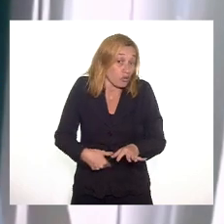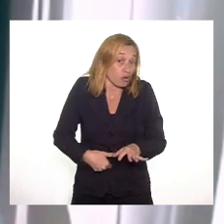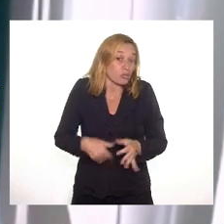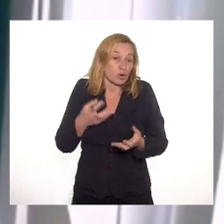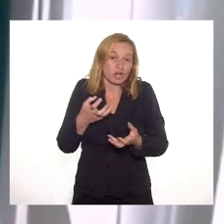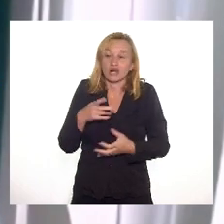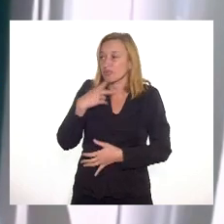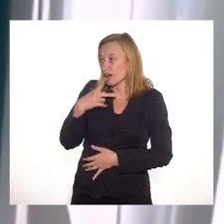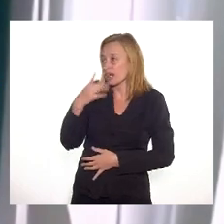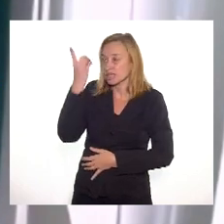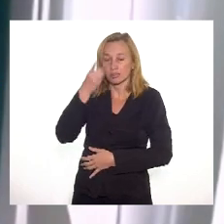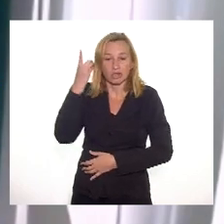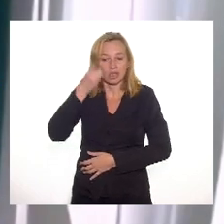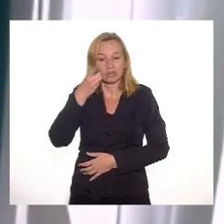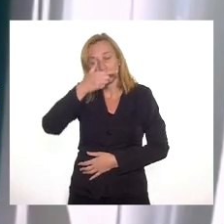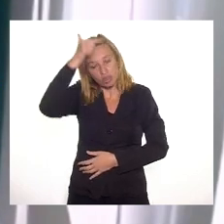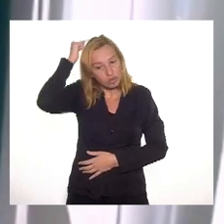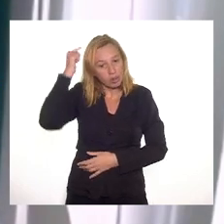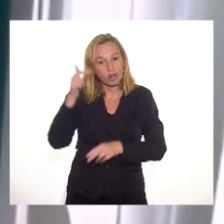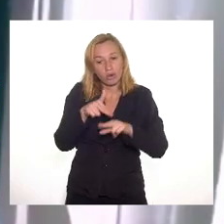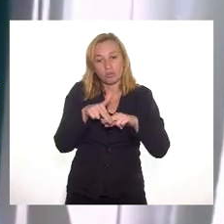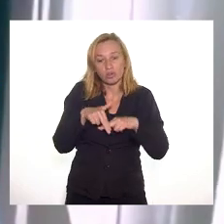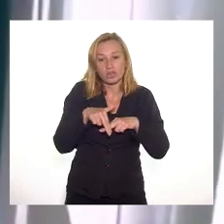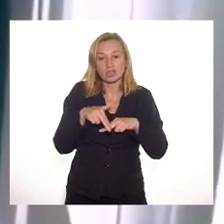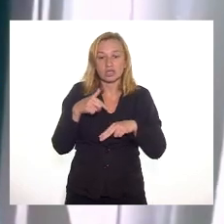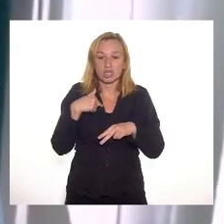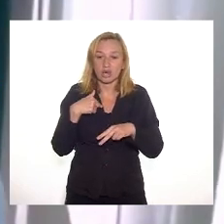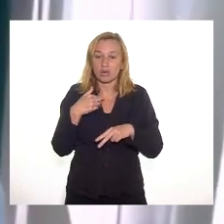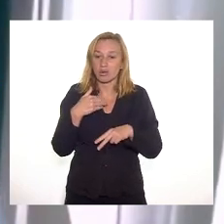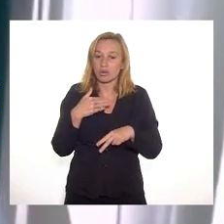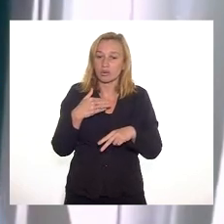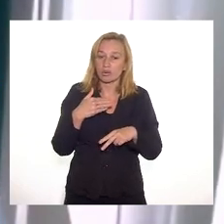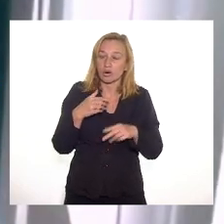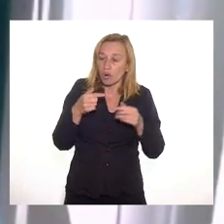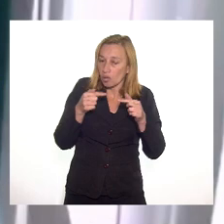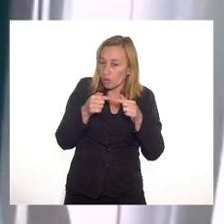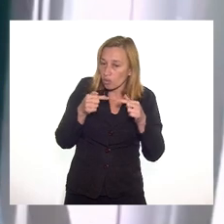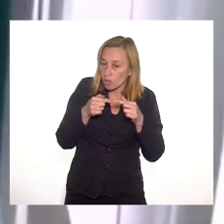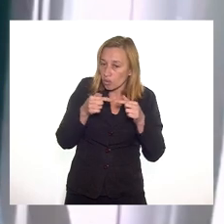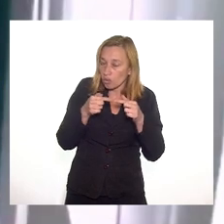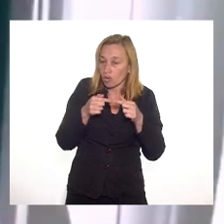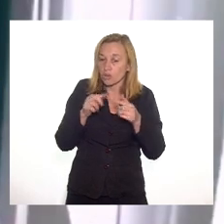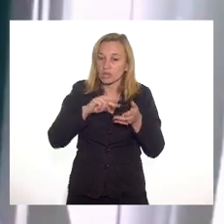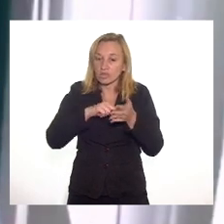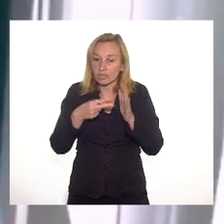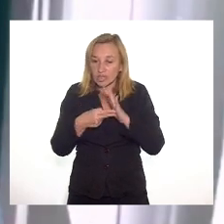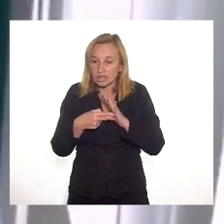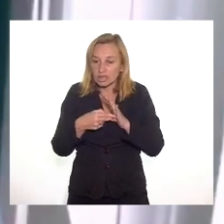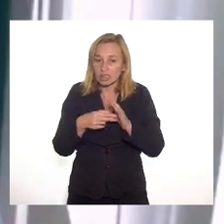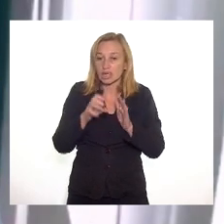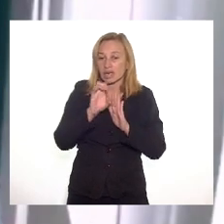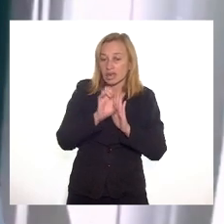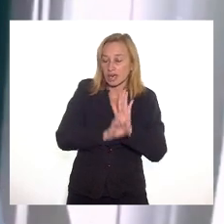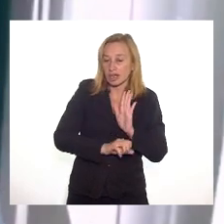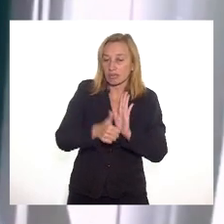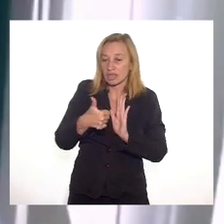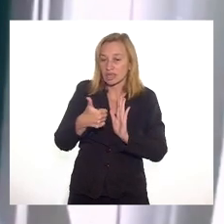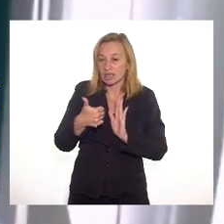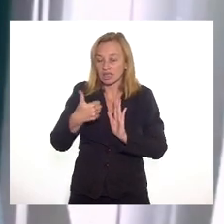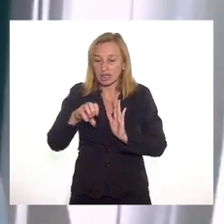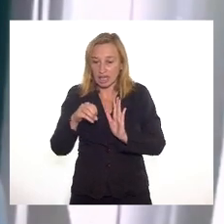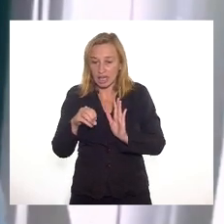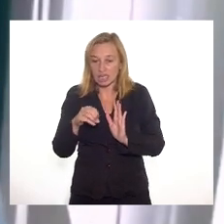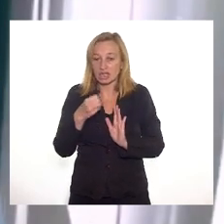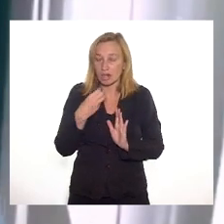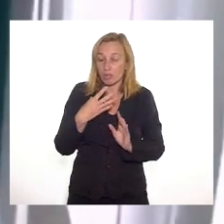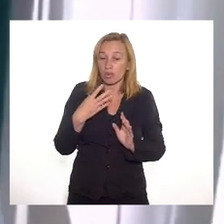dar, deputado Luiz Paulo. Por isso que eu concordo apenas parcialmente com a interpretação de que a emenda 10 dá conta. Porque é